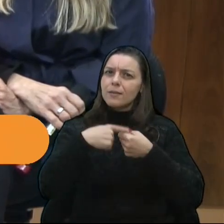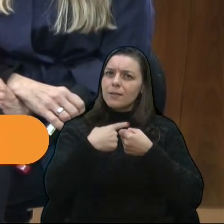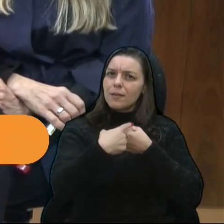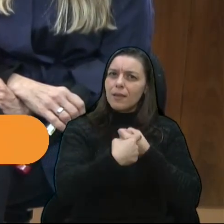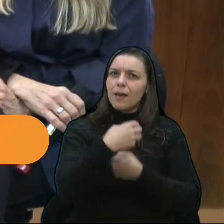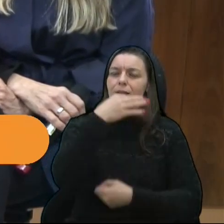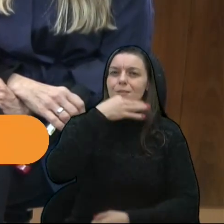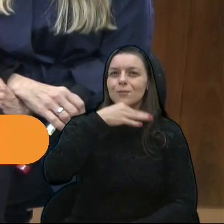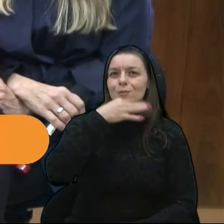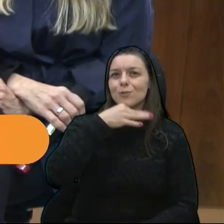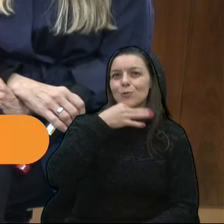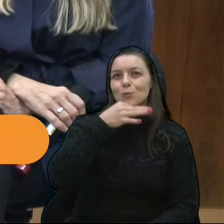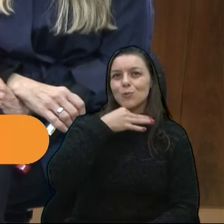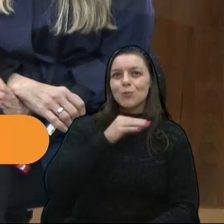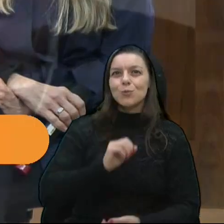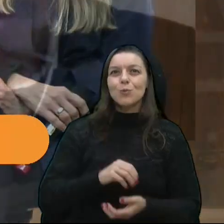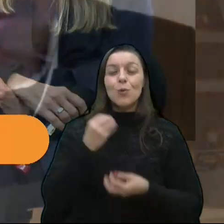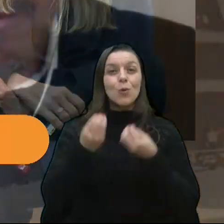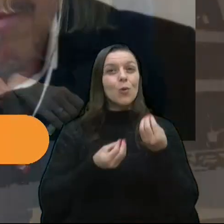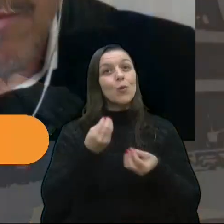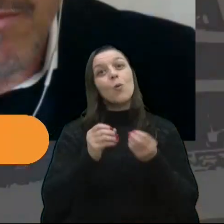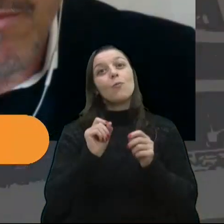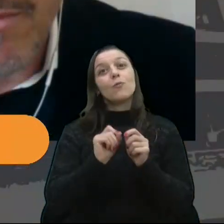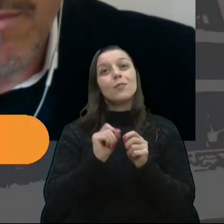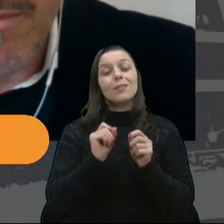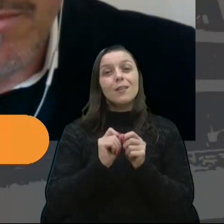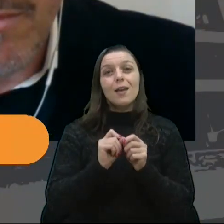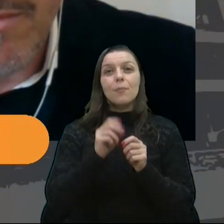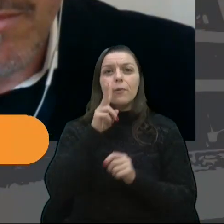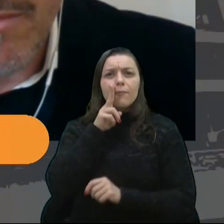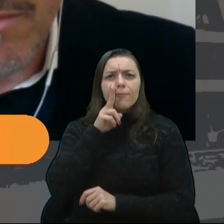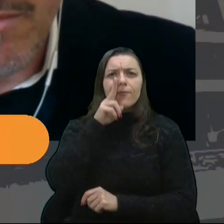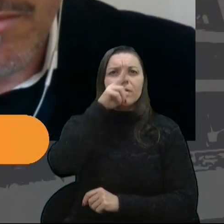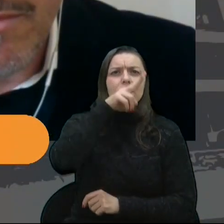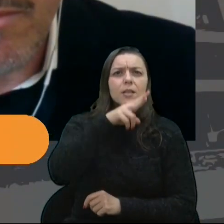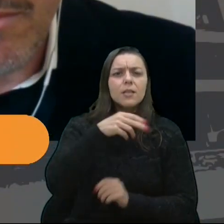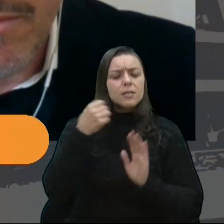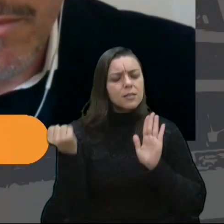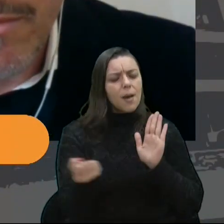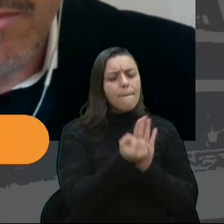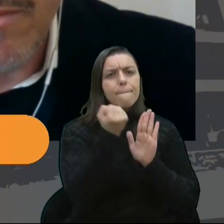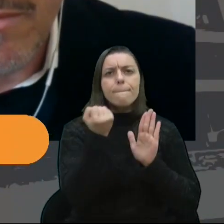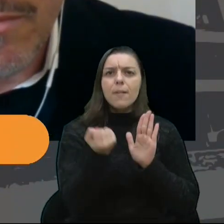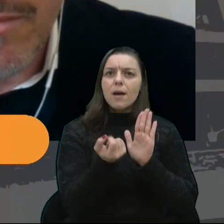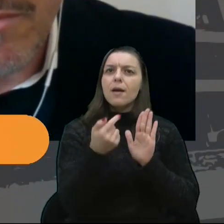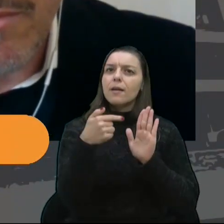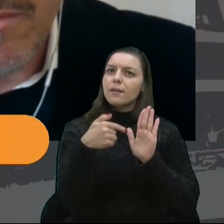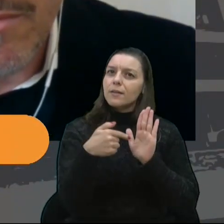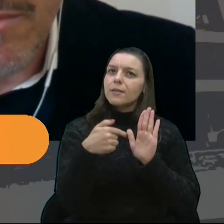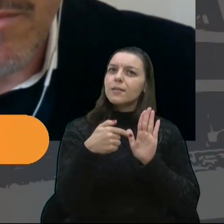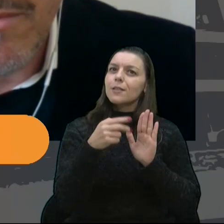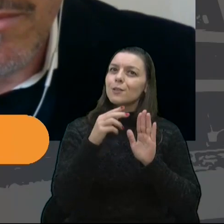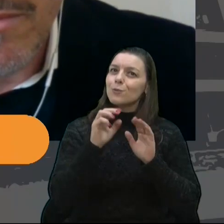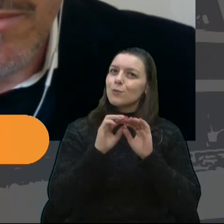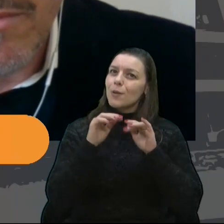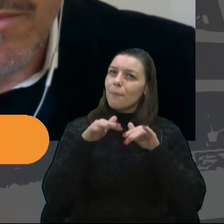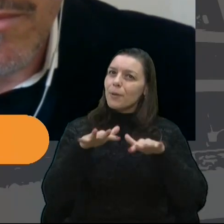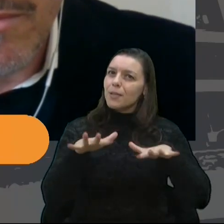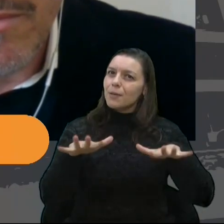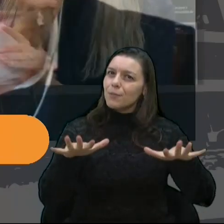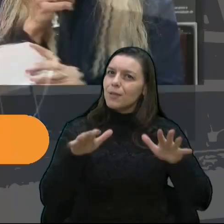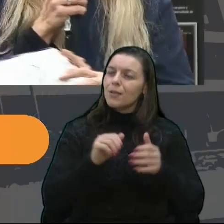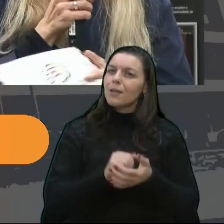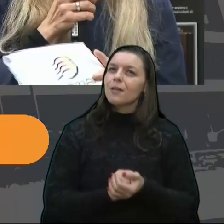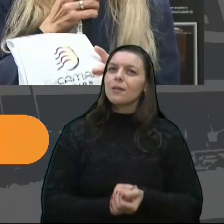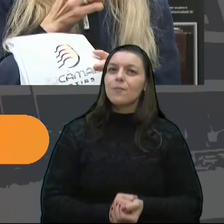nossa cidade, o que elas fizeram para reforçar suas marcas aí durante a pandemia? E eu também quero engatar nessa